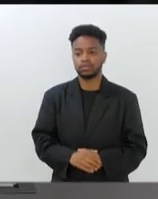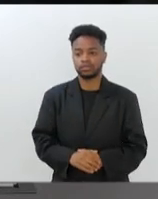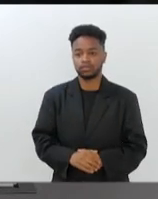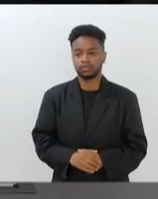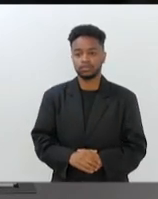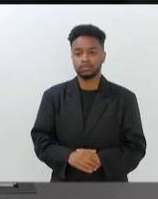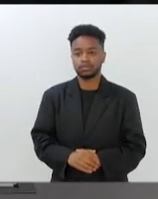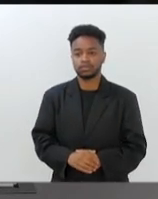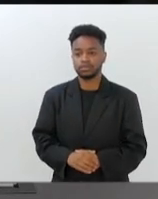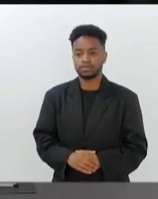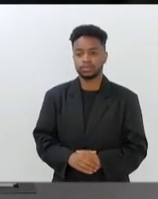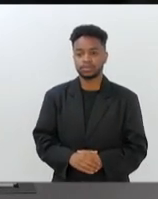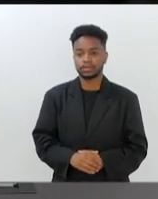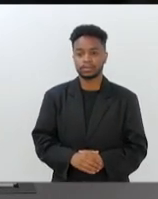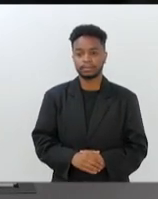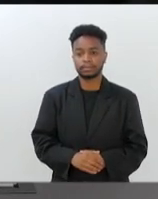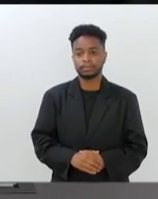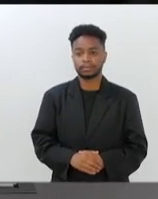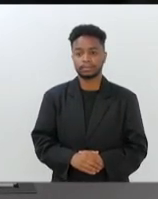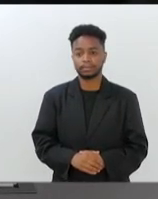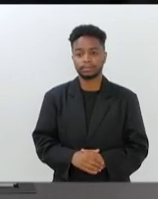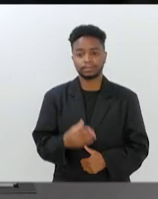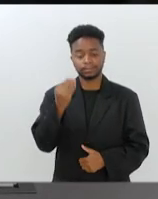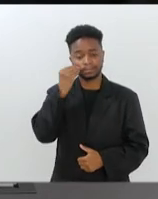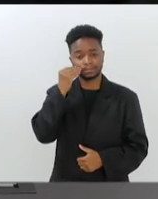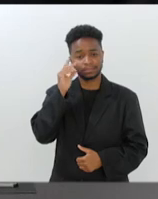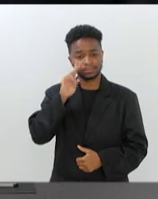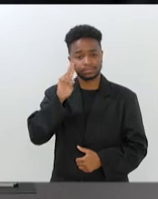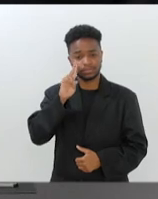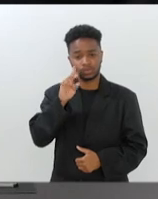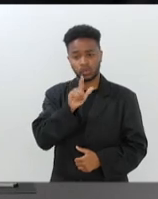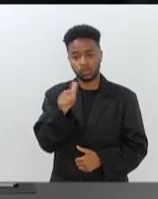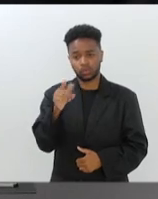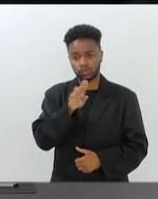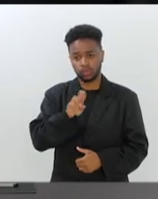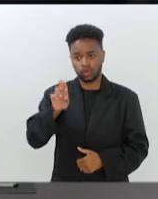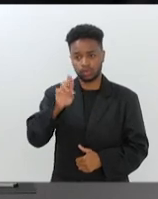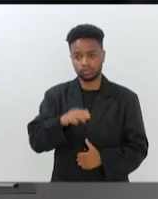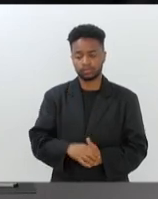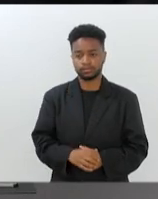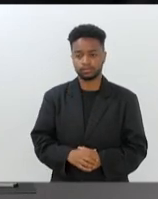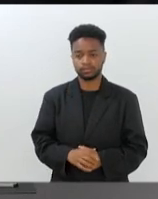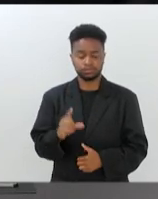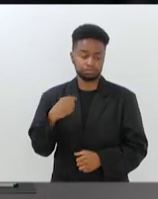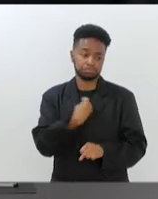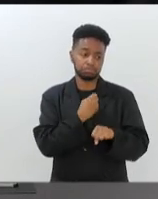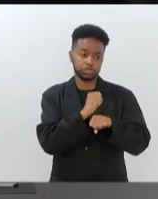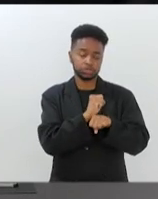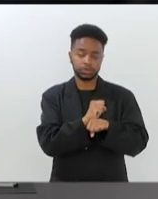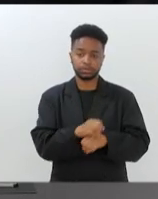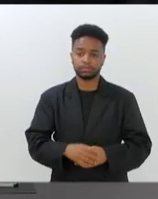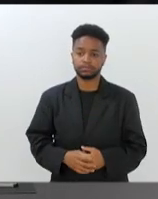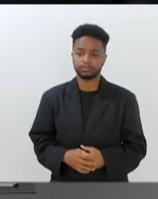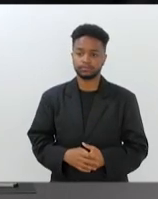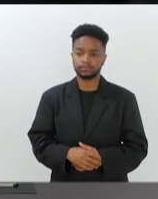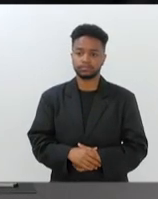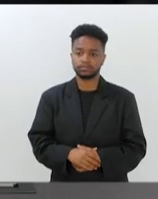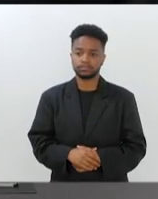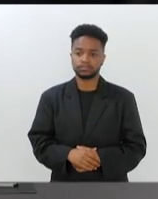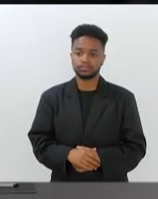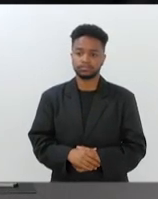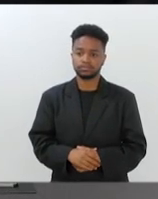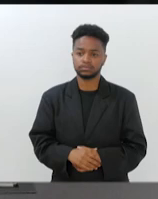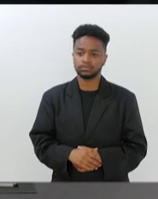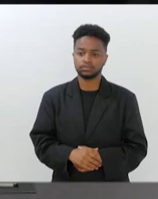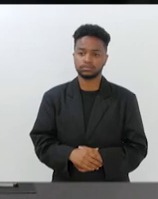convidados quais outros assessores tô tentando me lembrar de mais alguns nomes a gente aguarda